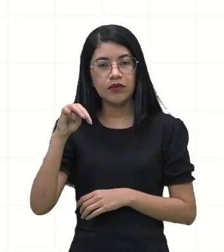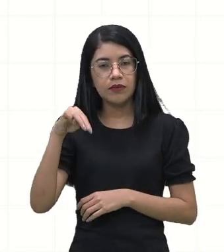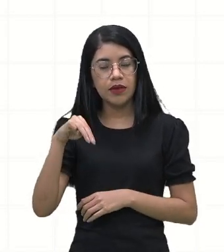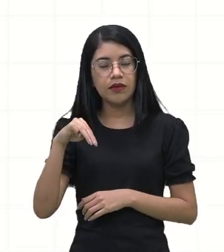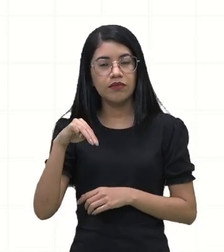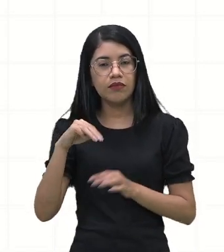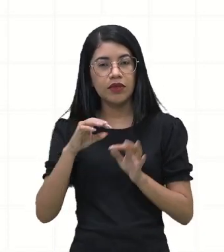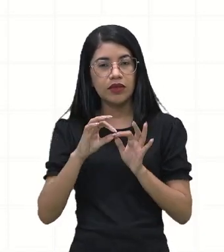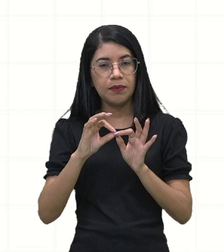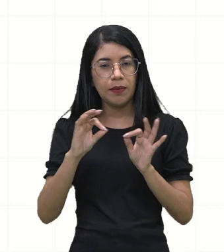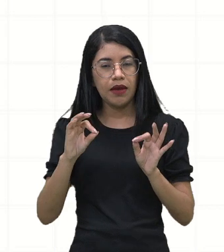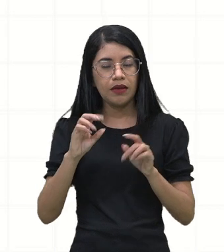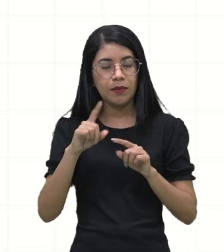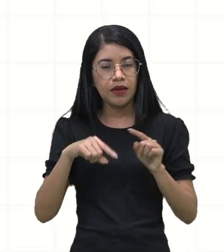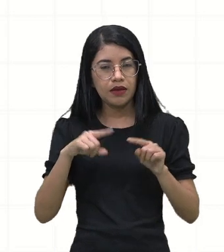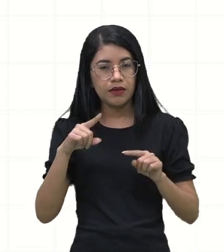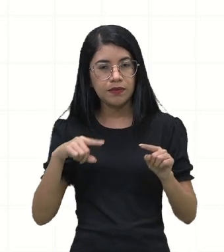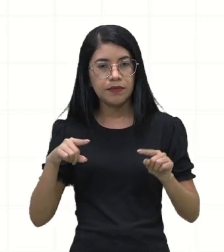o carros de passeio,